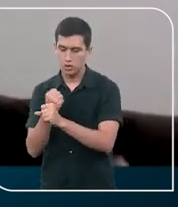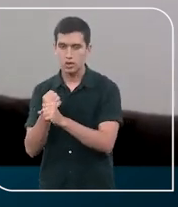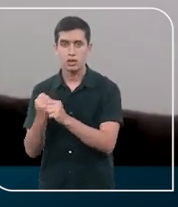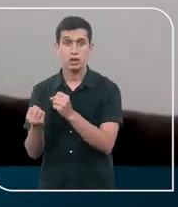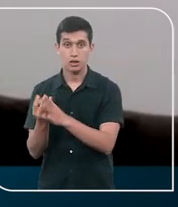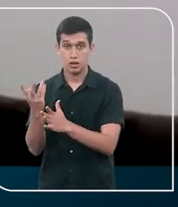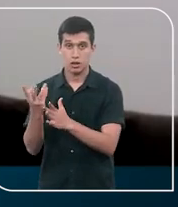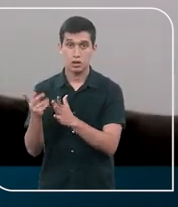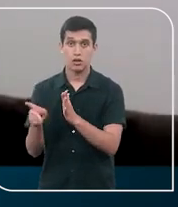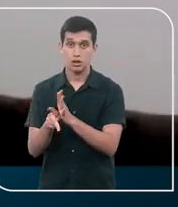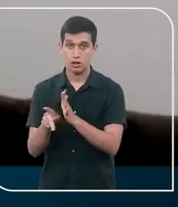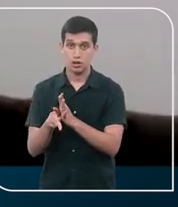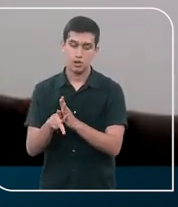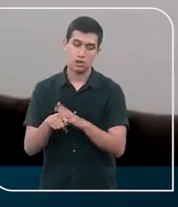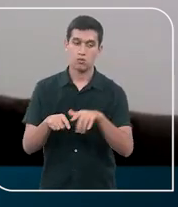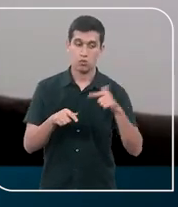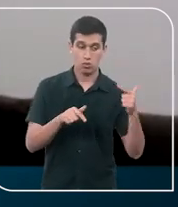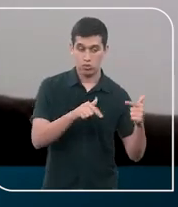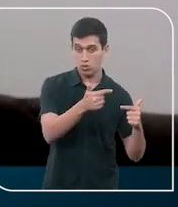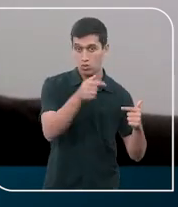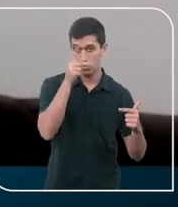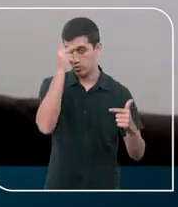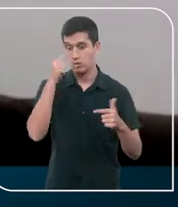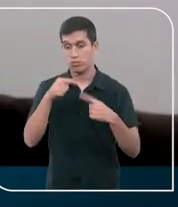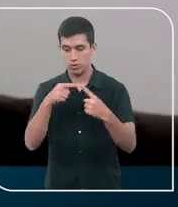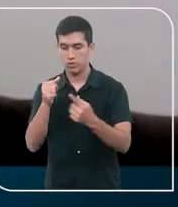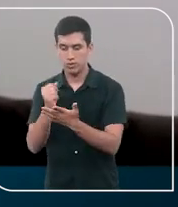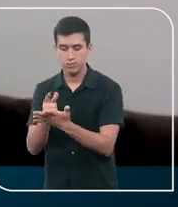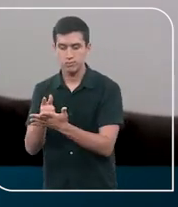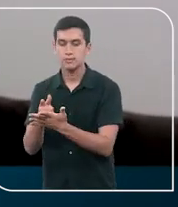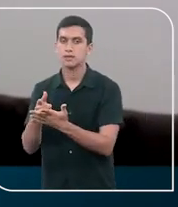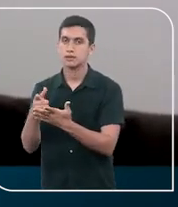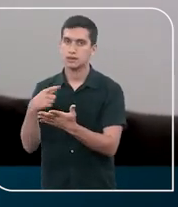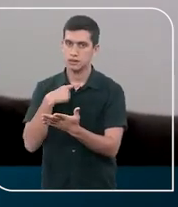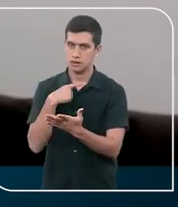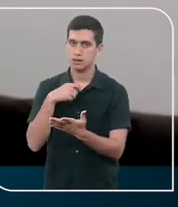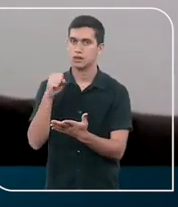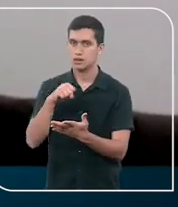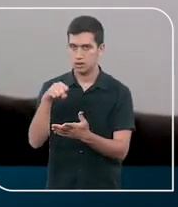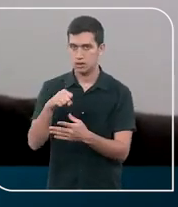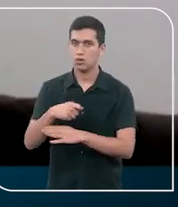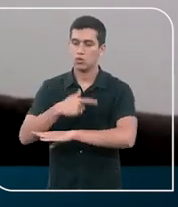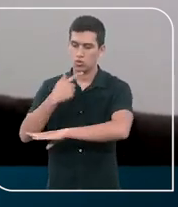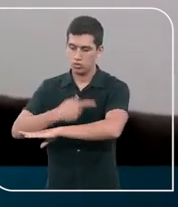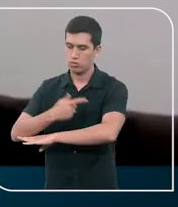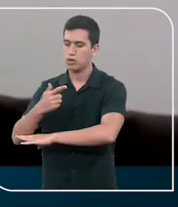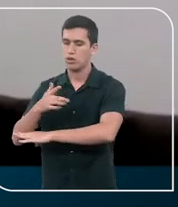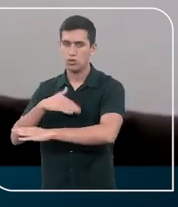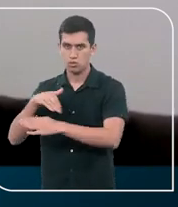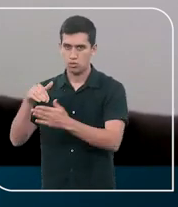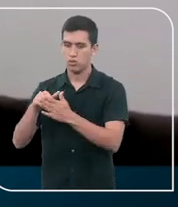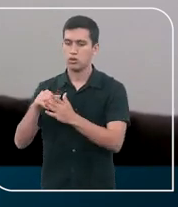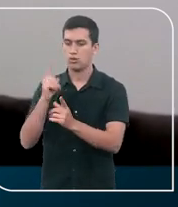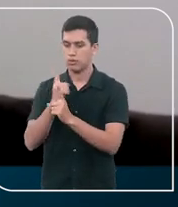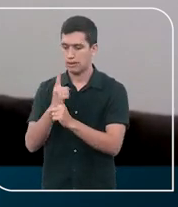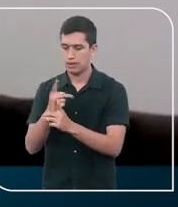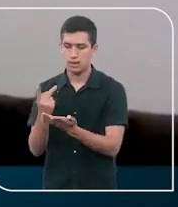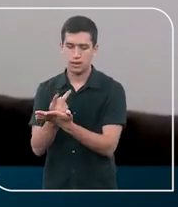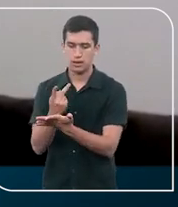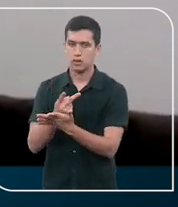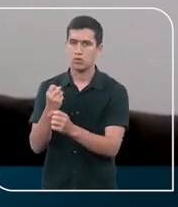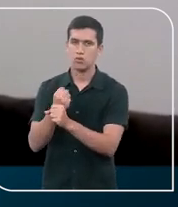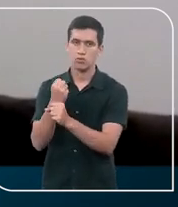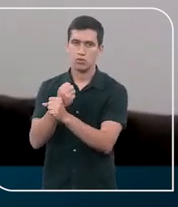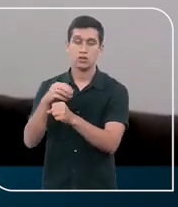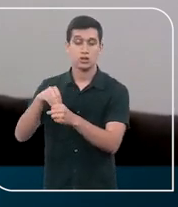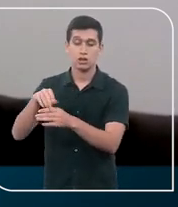por coproprietários, sim, existe legitimidade do condomínio sobre todos esses vícios construtivos existentes nas áreas